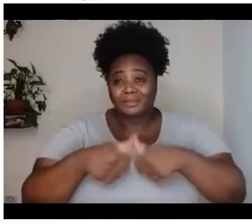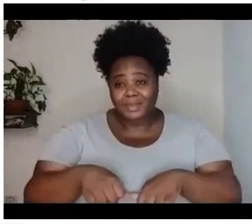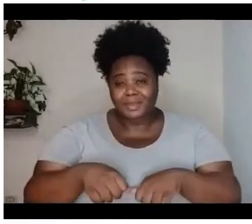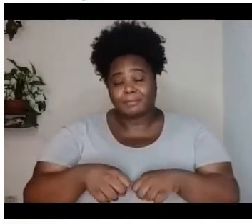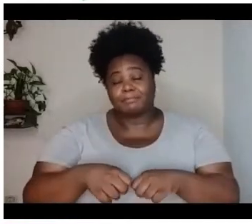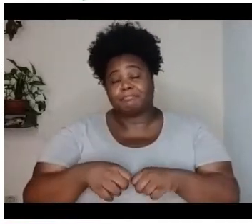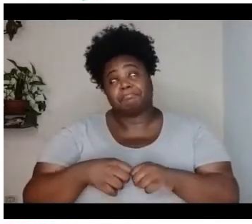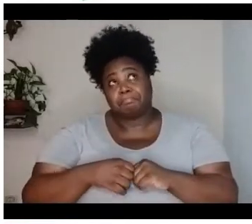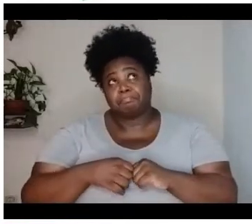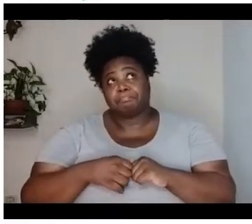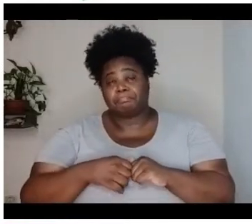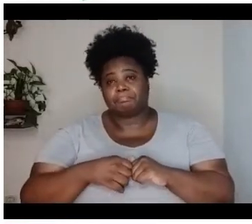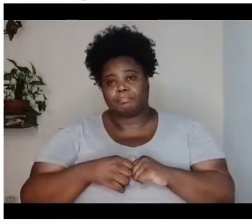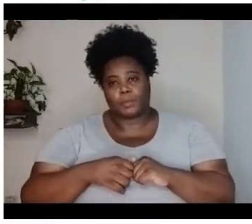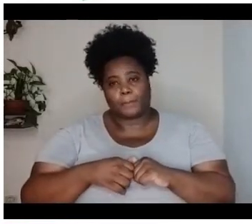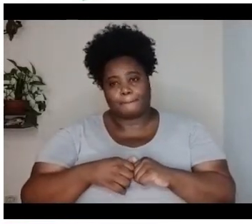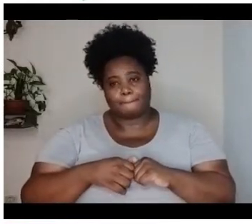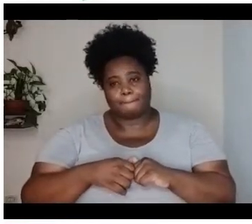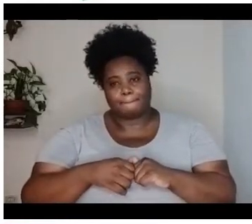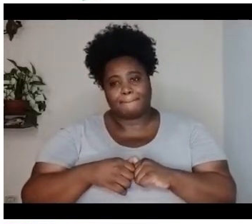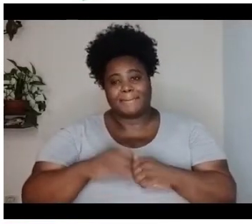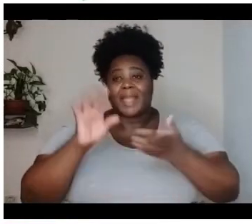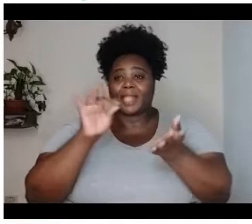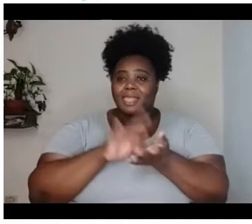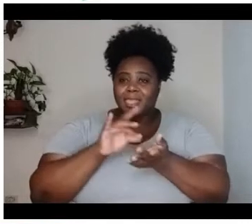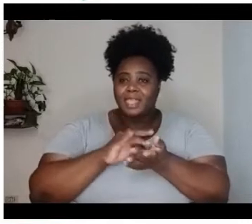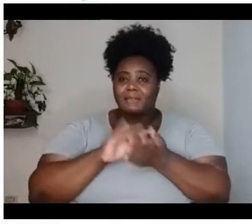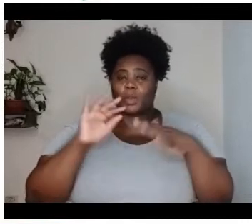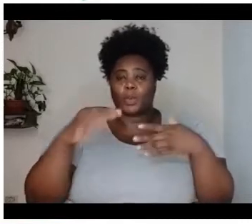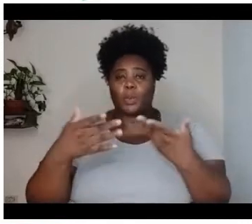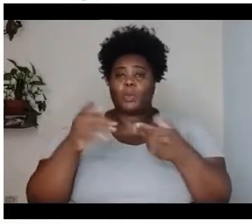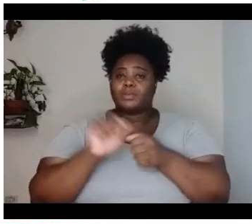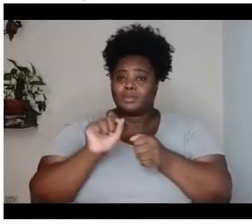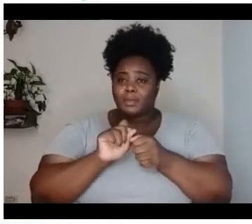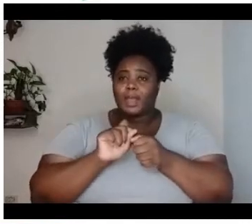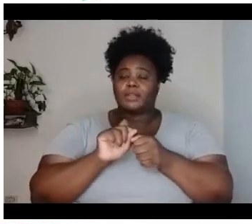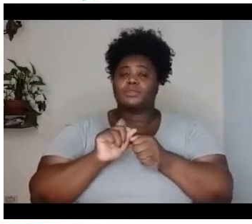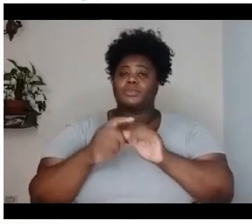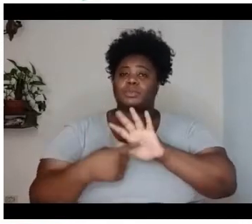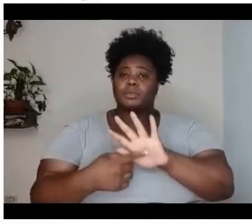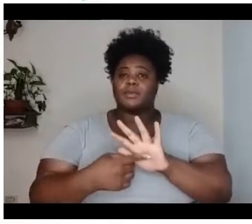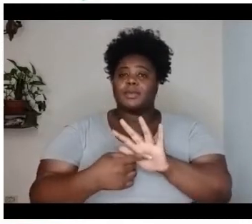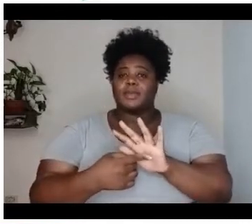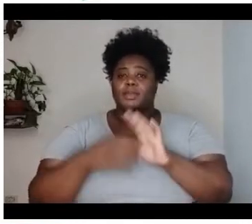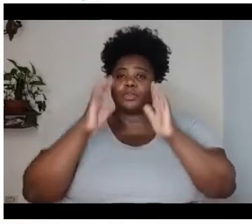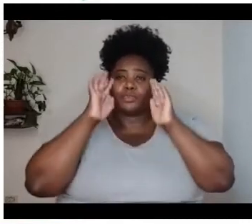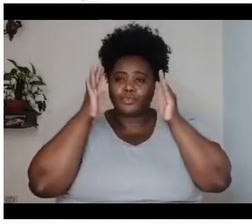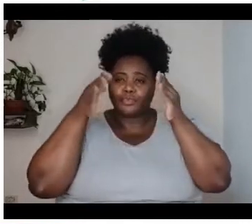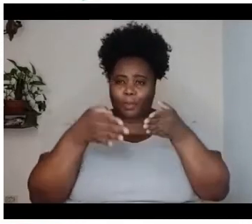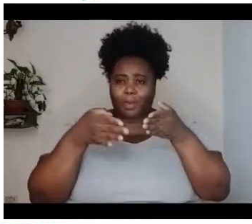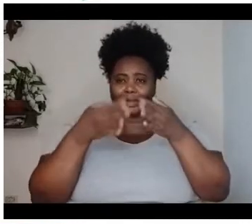Olha, eu, na realidade, quando eu faço uma performance, eu estou muito concentrada,